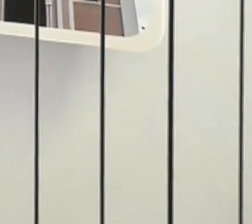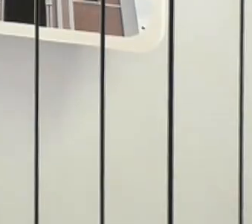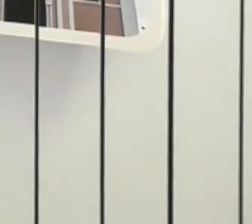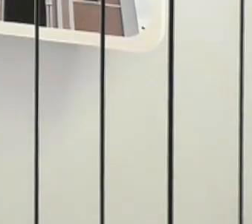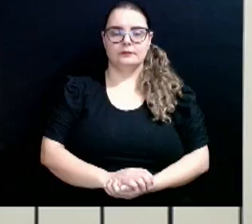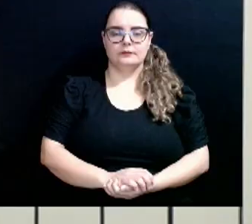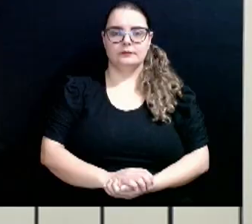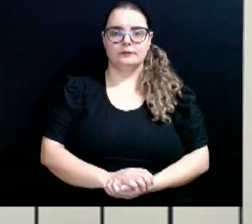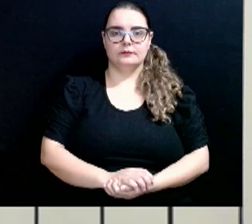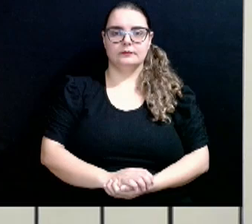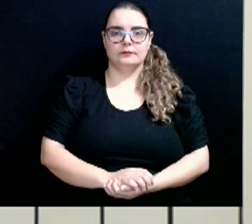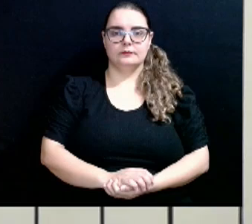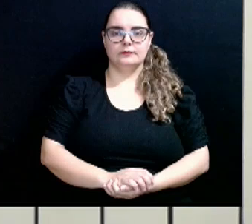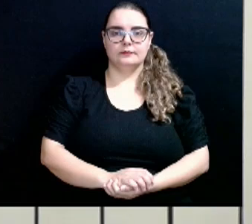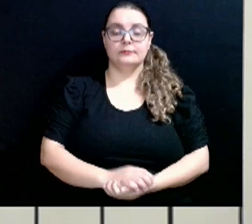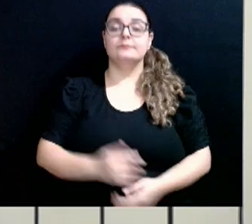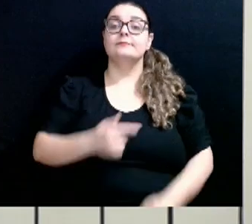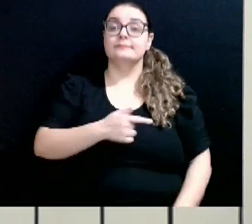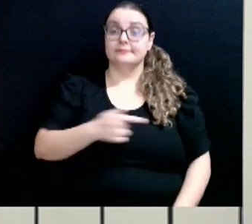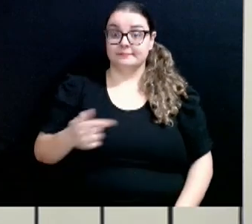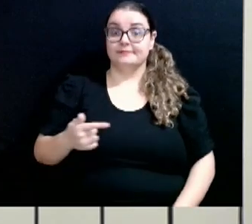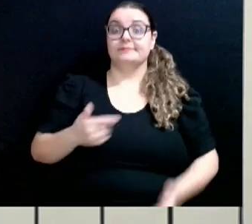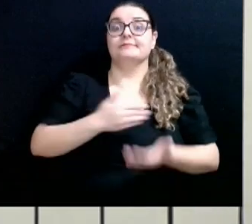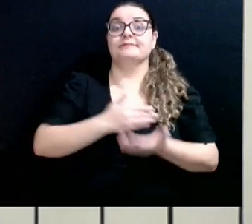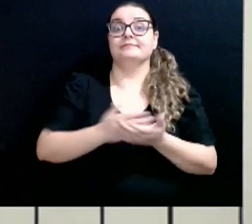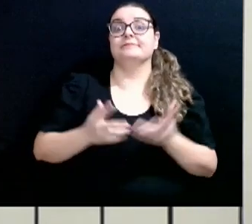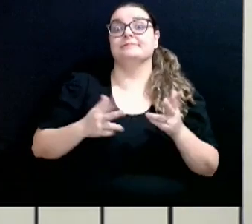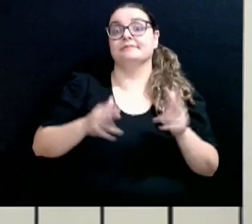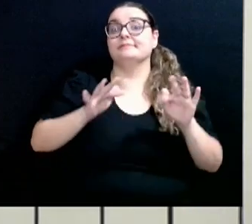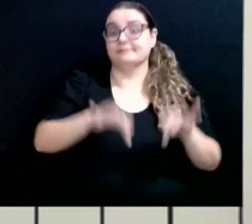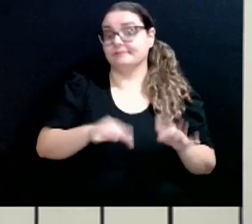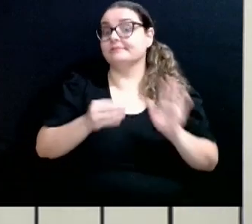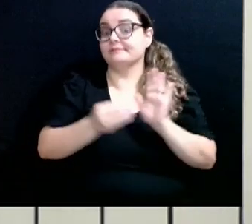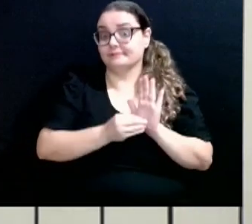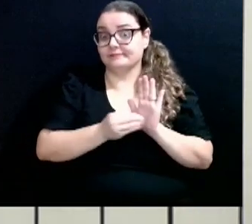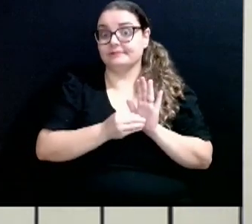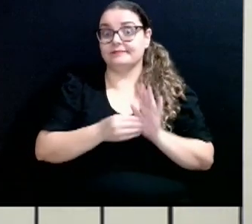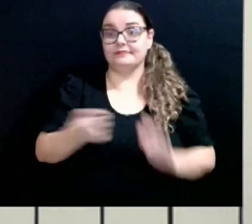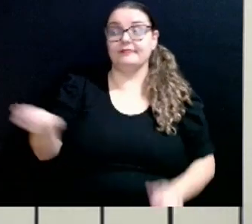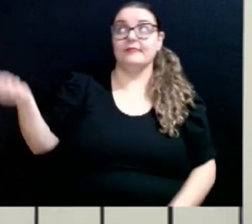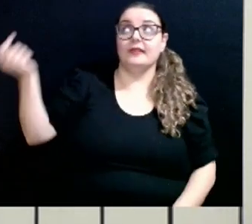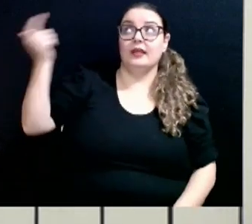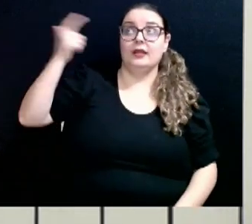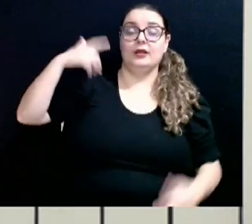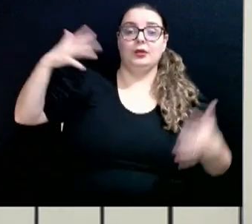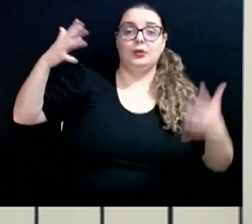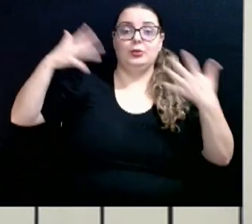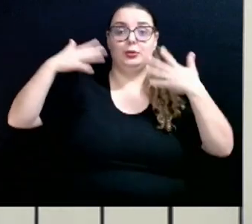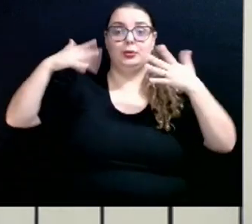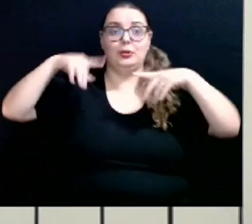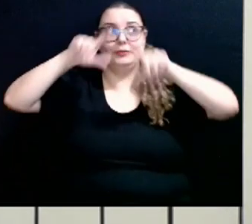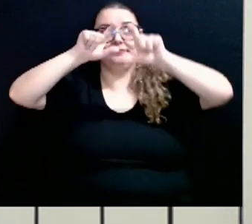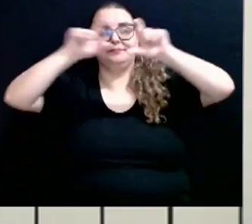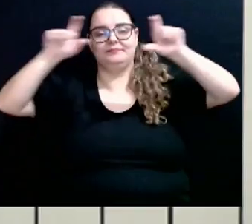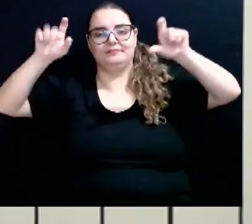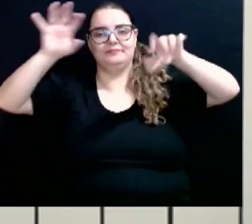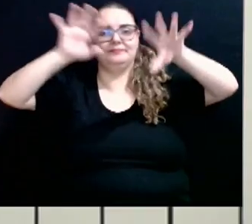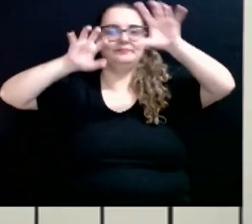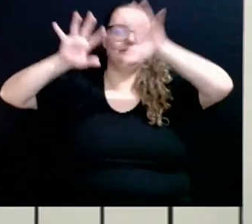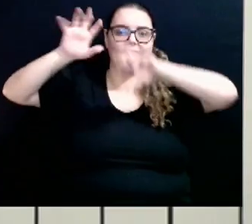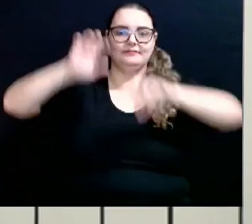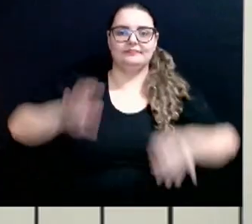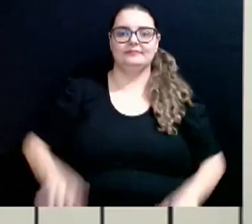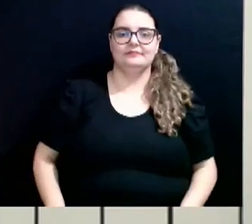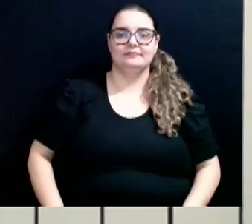A semana começou assim como terminou a última, ensolarada, céu azul, poucas nuvens e faz calor